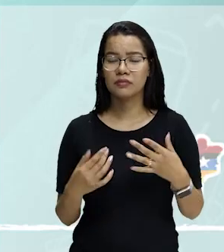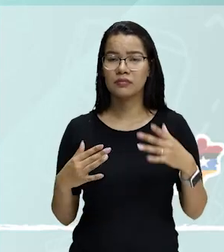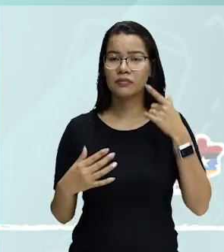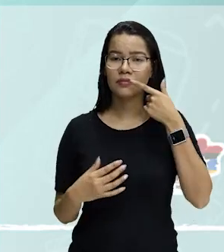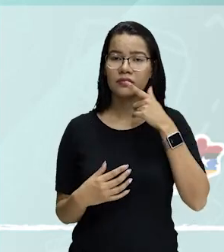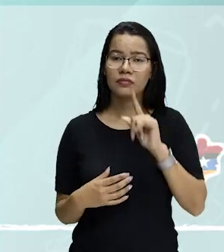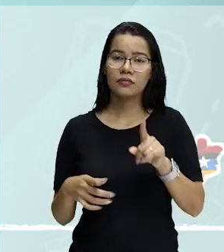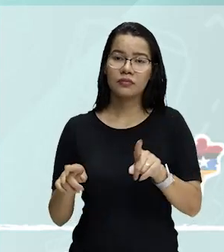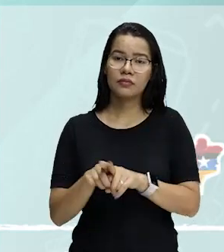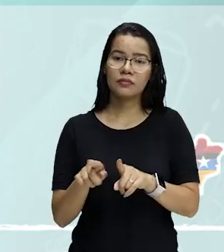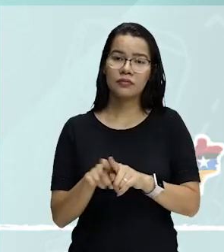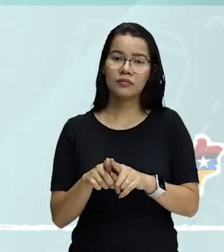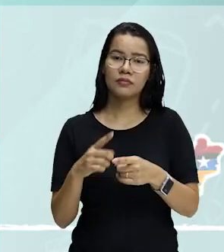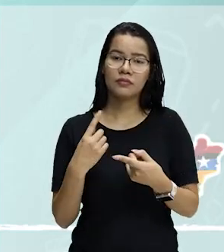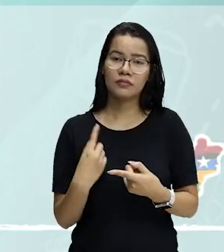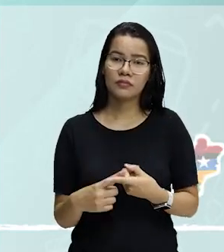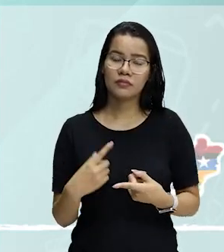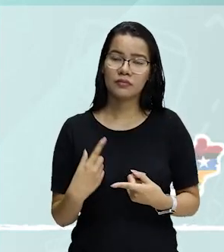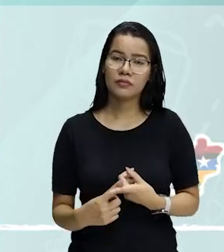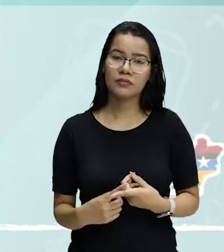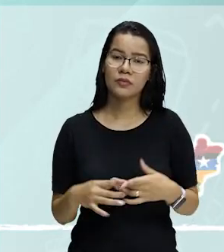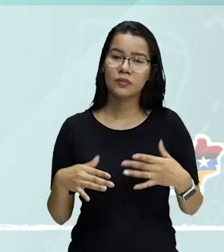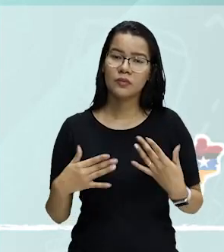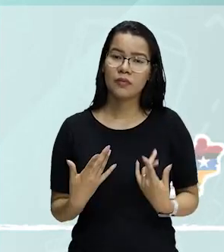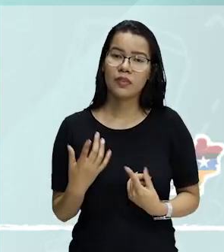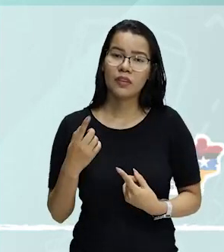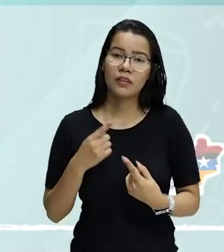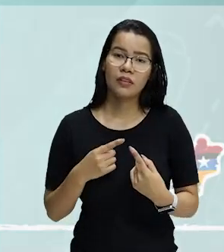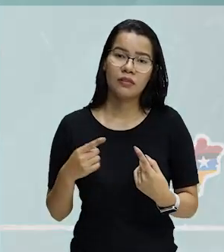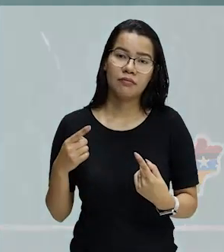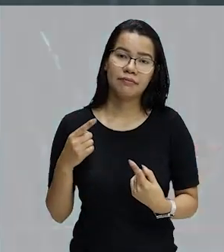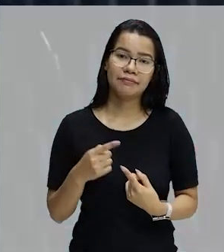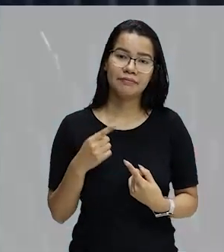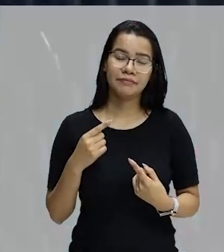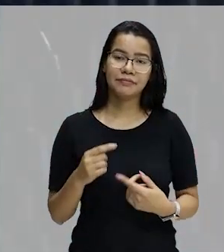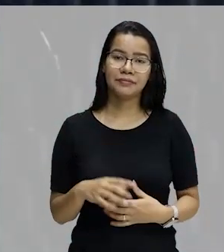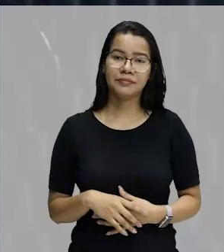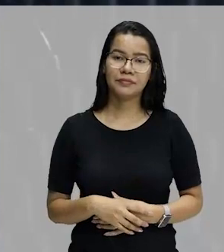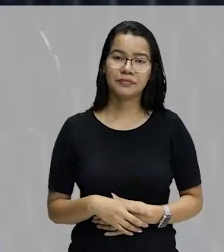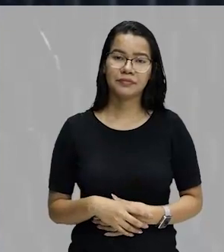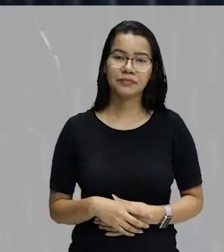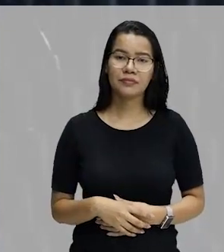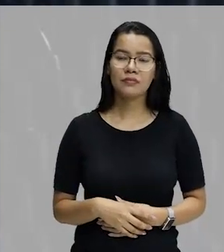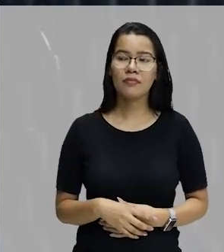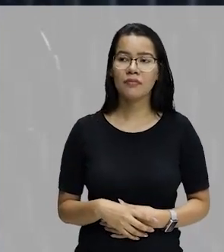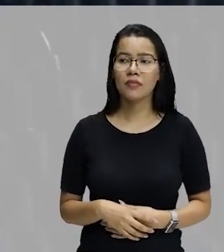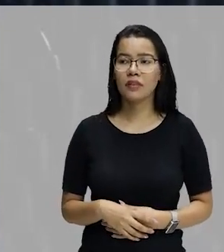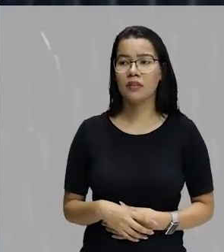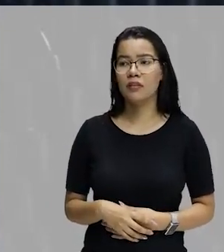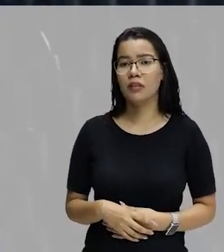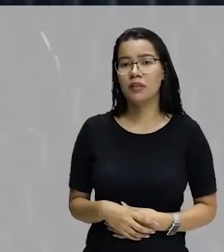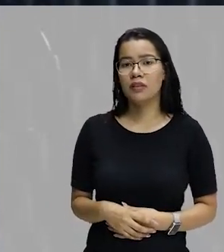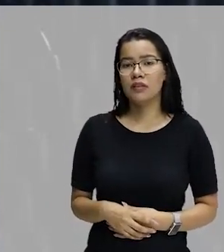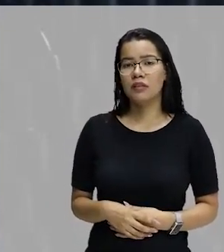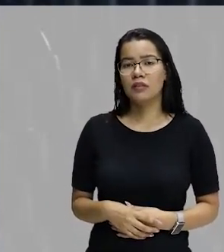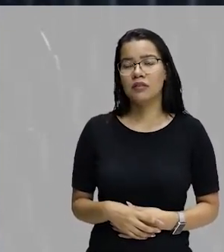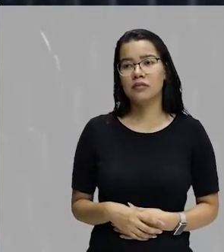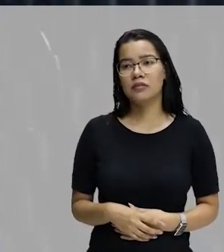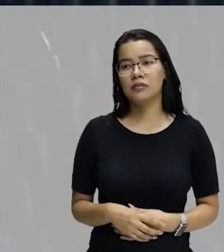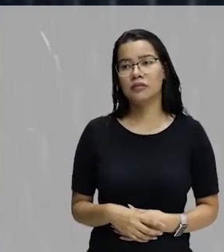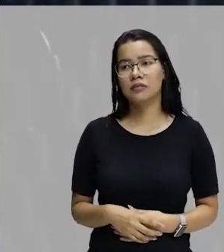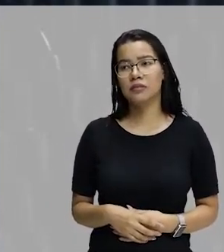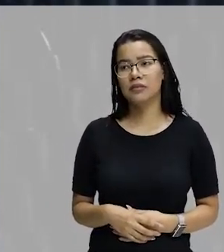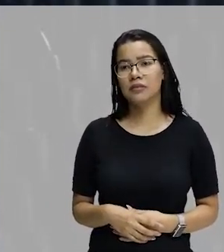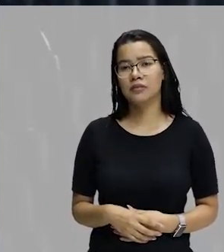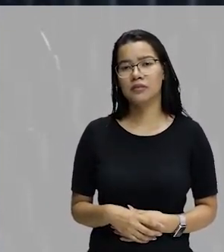a razão. Para quê? Qual é o propósito? What did you do? What did you do that